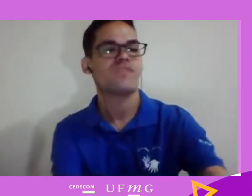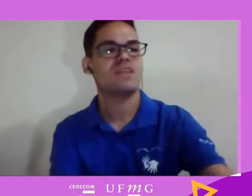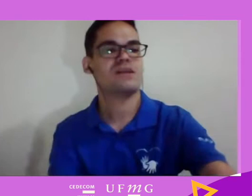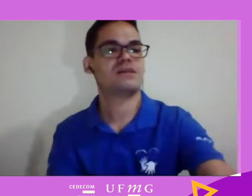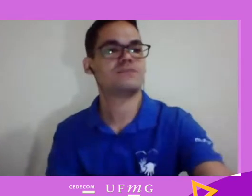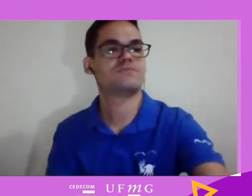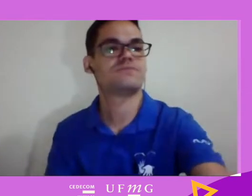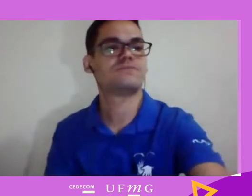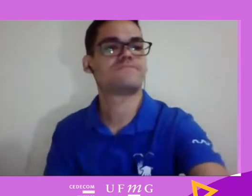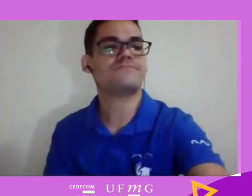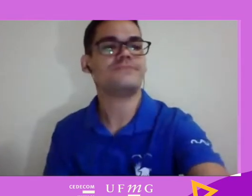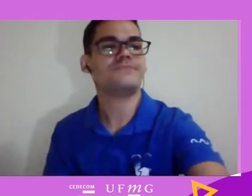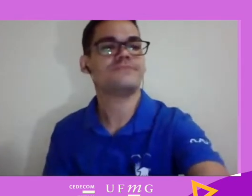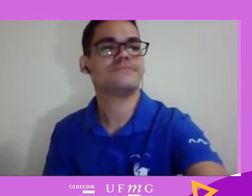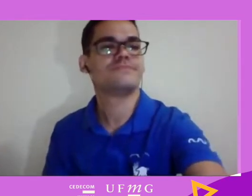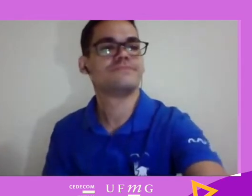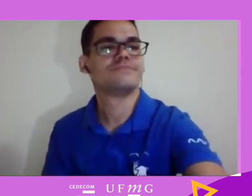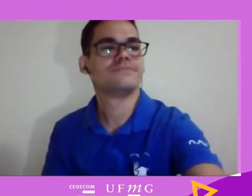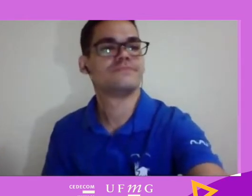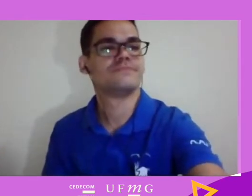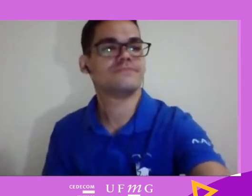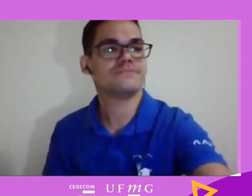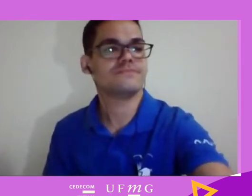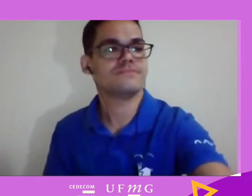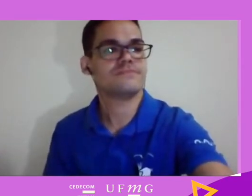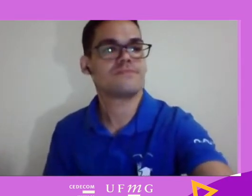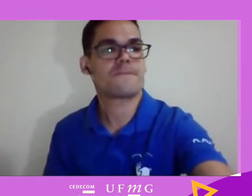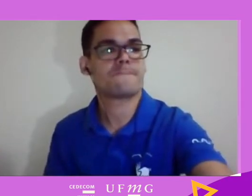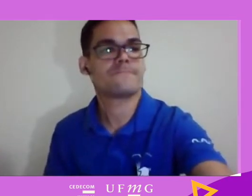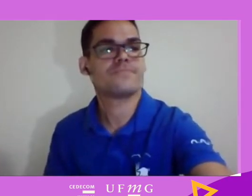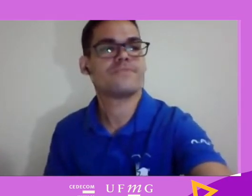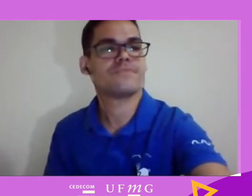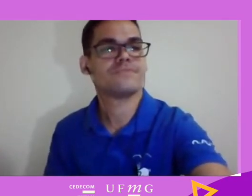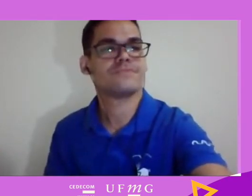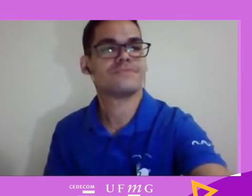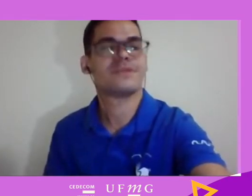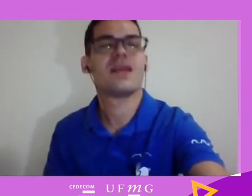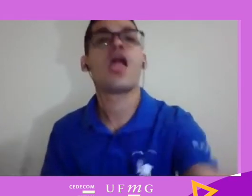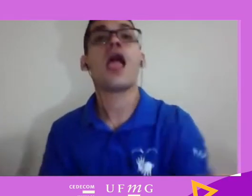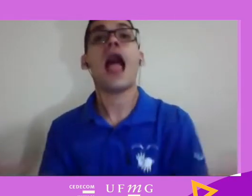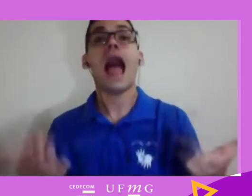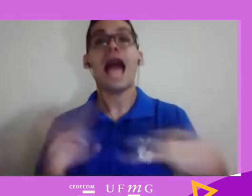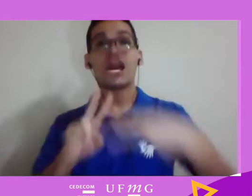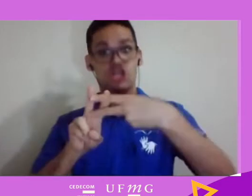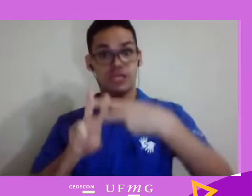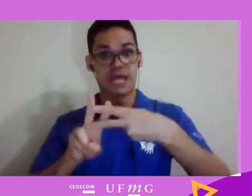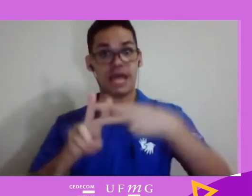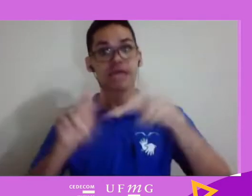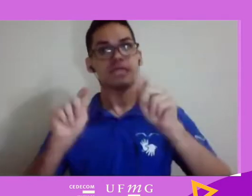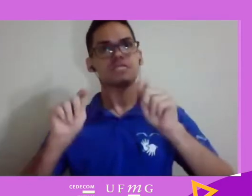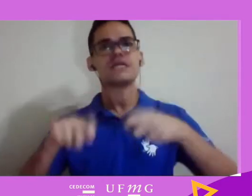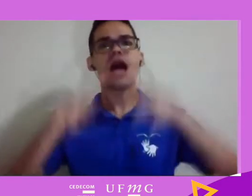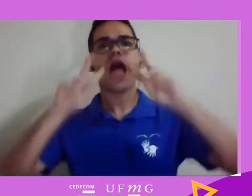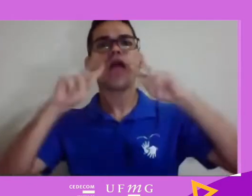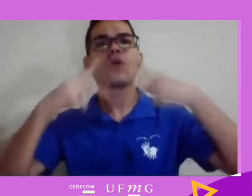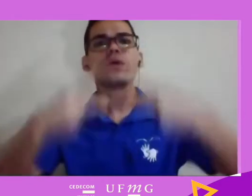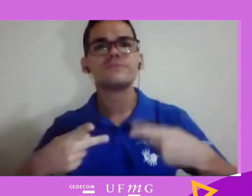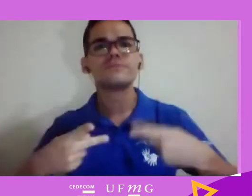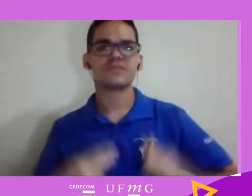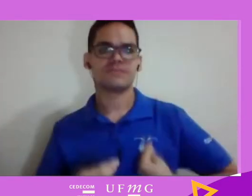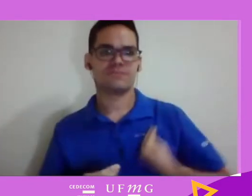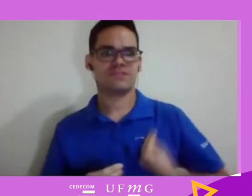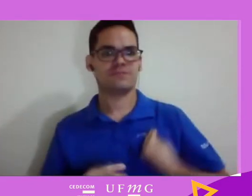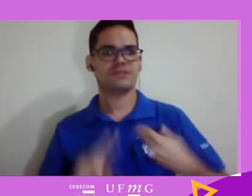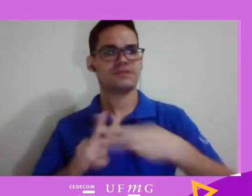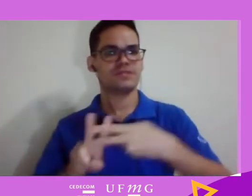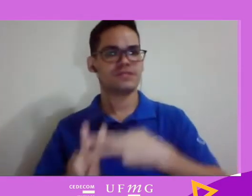gente dá visibilidade para aquela hashtag. Por causa disso, ela alcança trends, por exemplo. E por causa dessas questões é que é tão importante